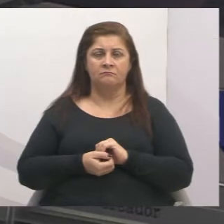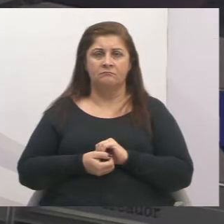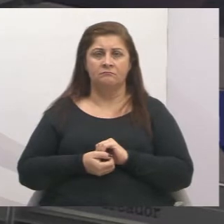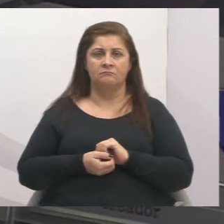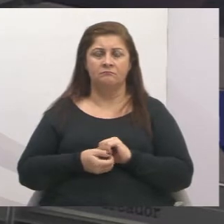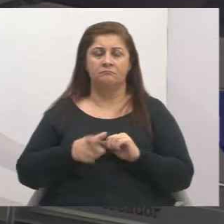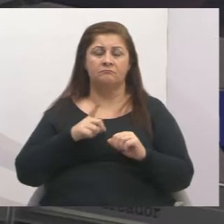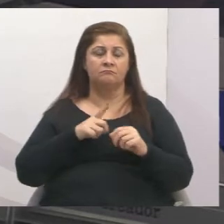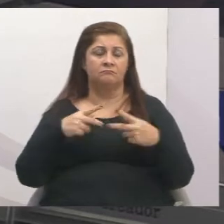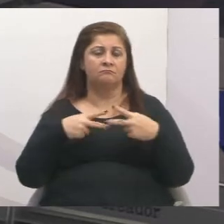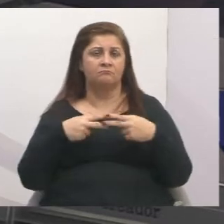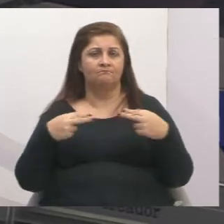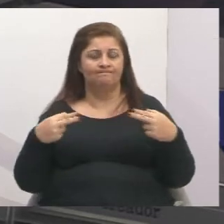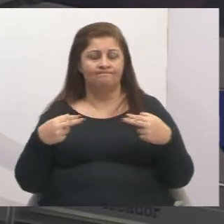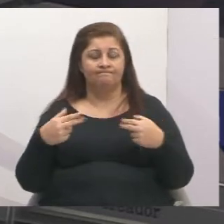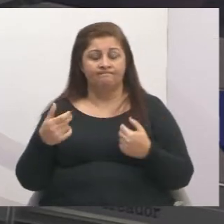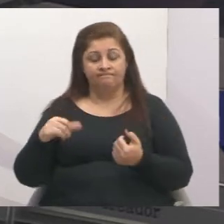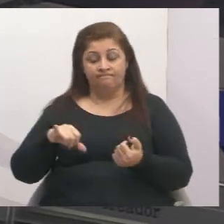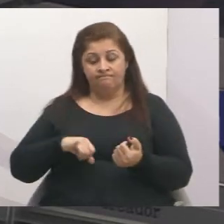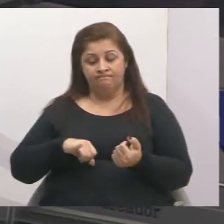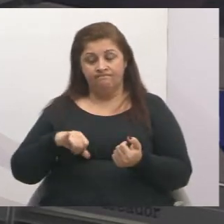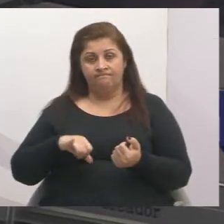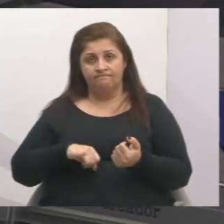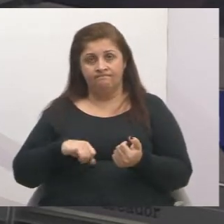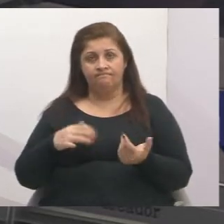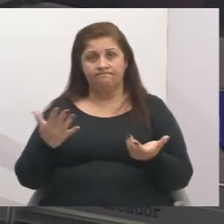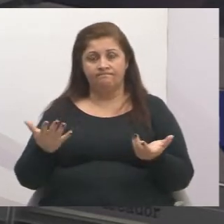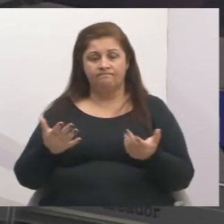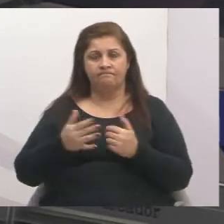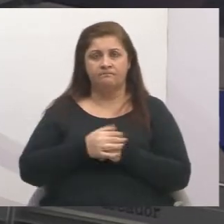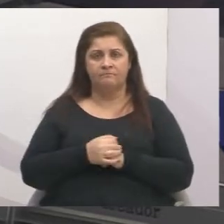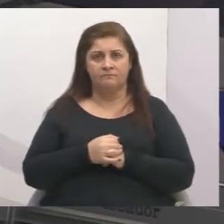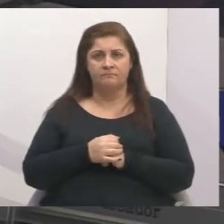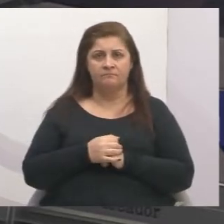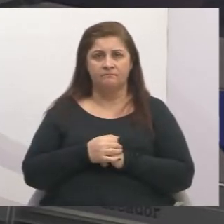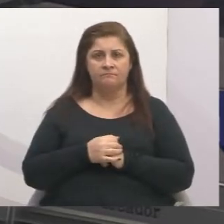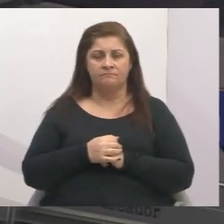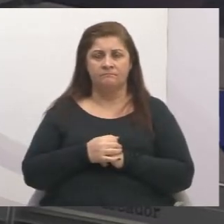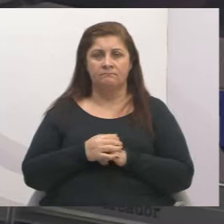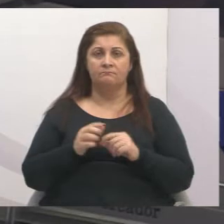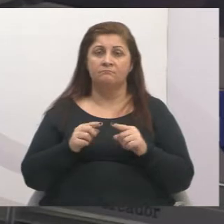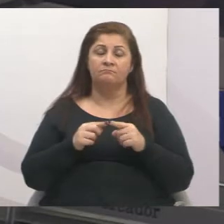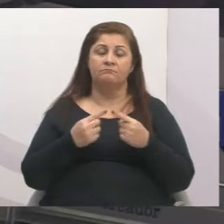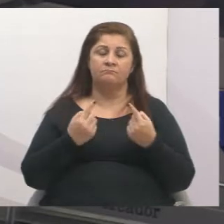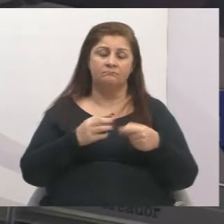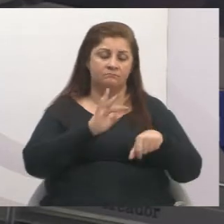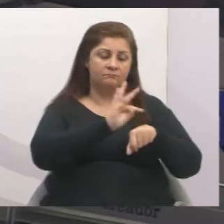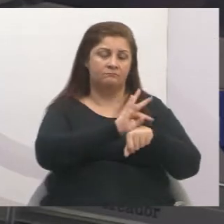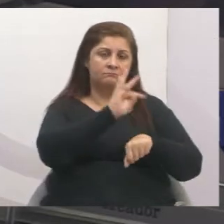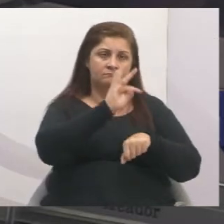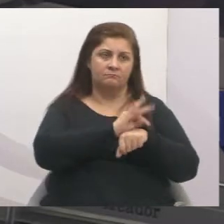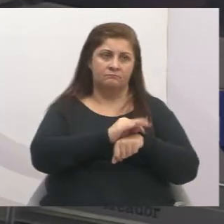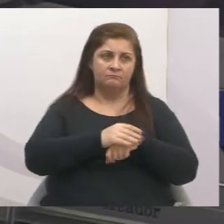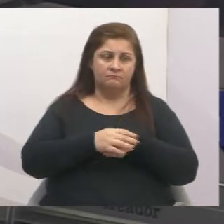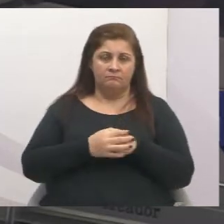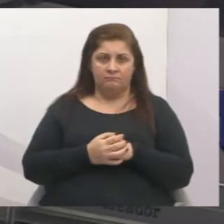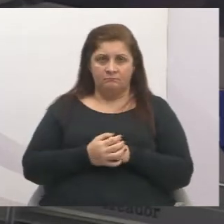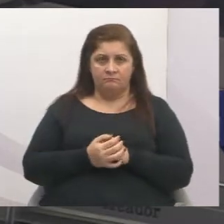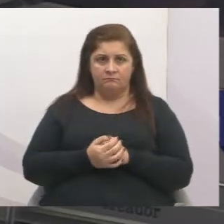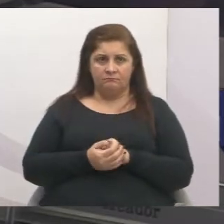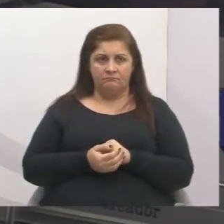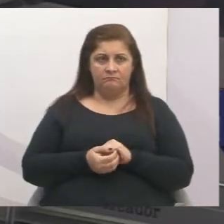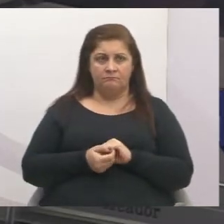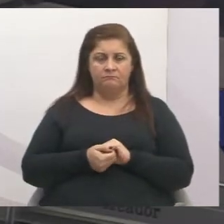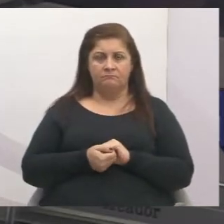algumas coisas doem lá dentro. Mas tecnicamente, e aí